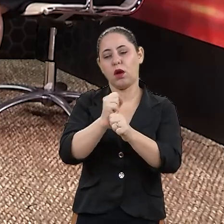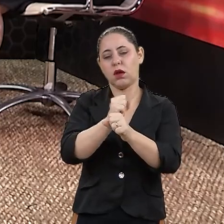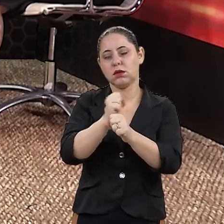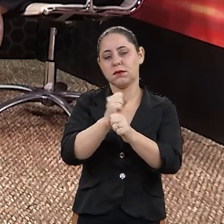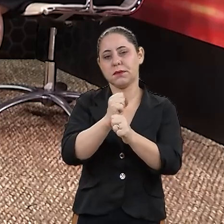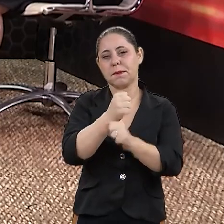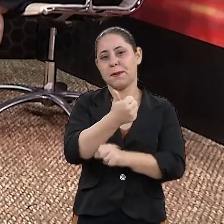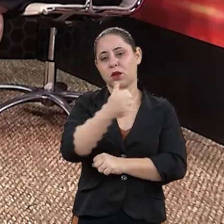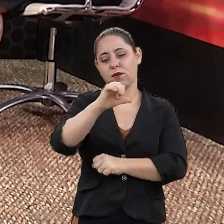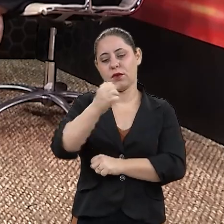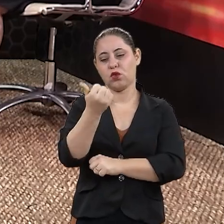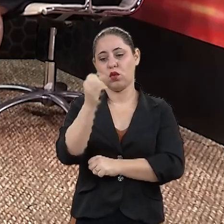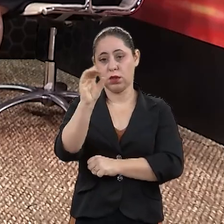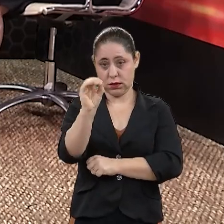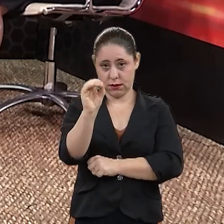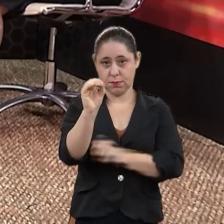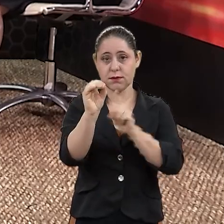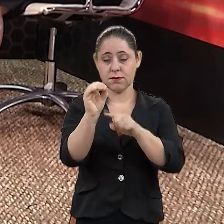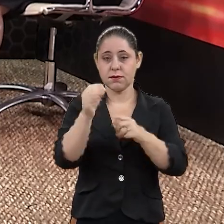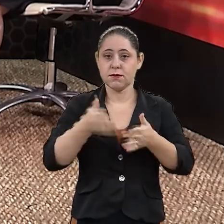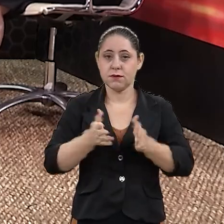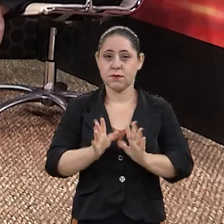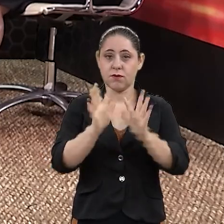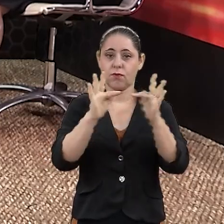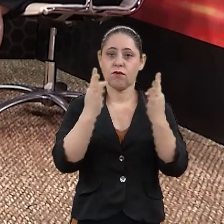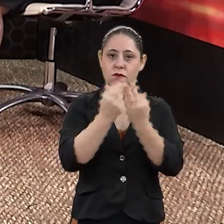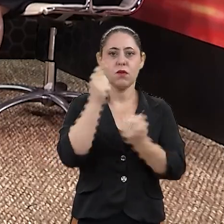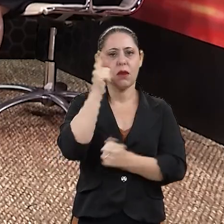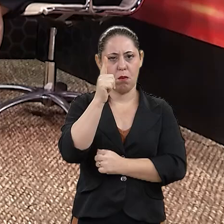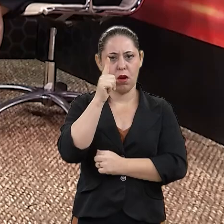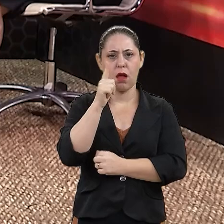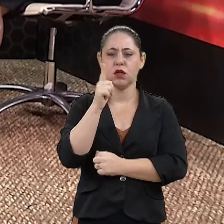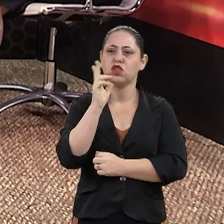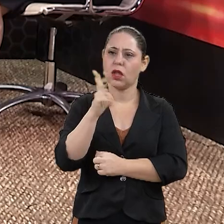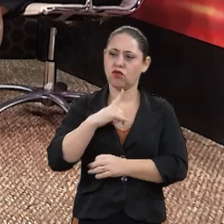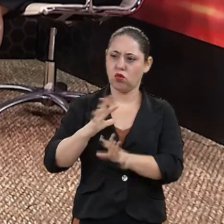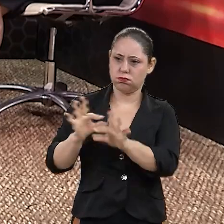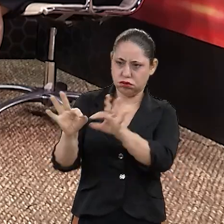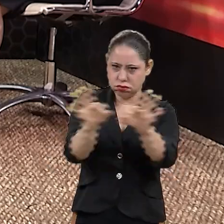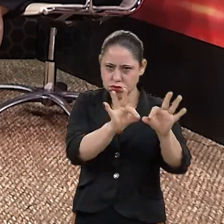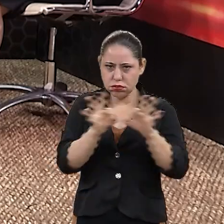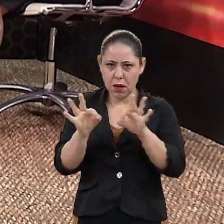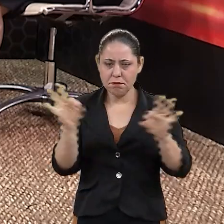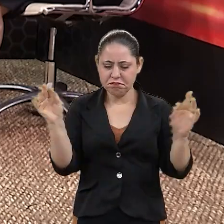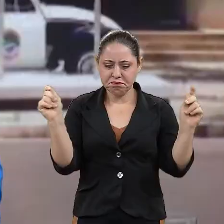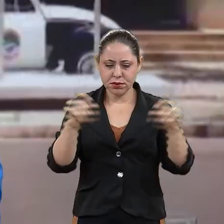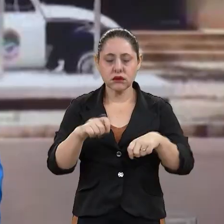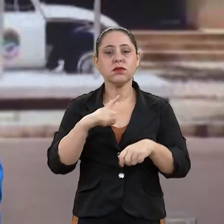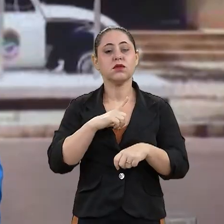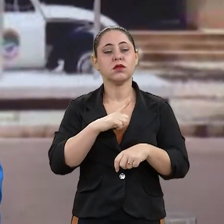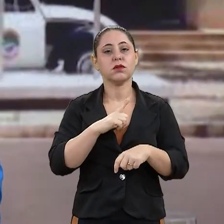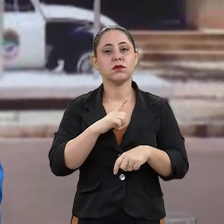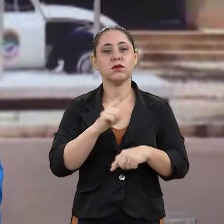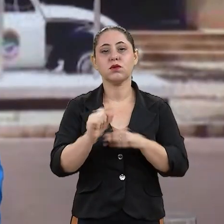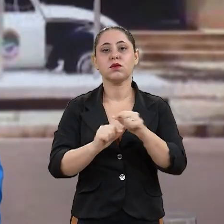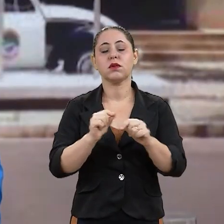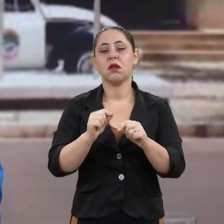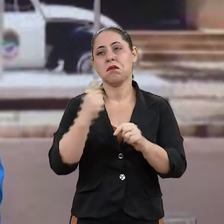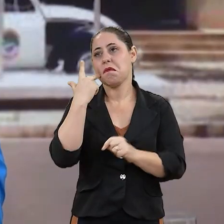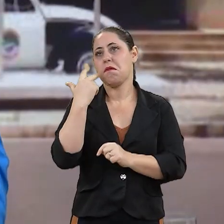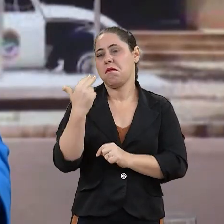80. Então, eu tive o privilégio de nascer numa família de mulheres que estavam organizadas, né? E